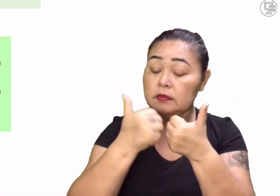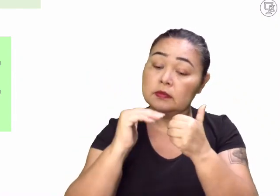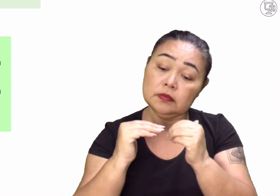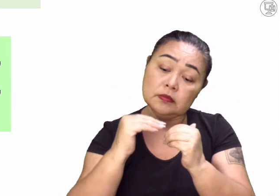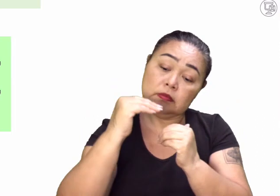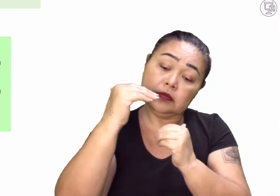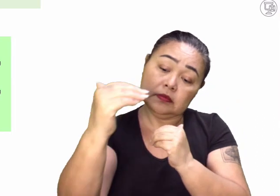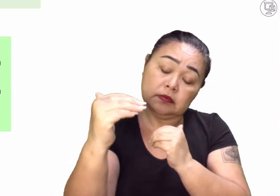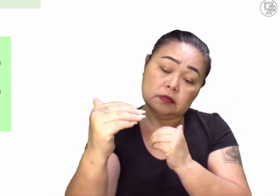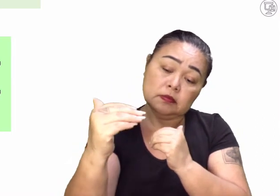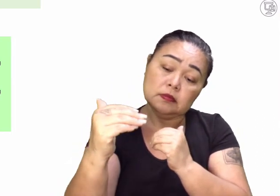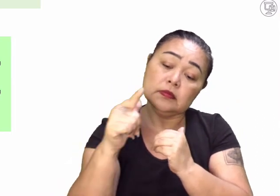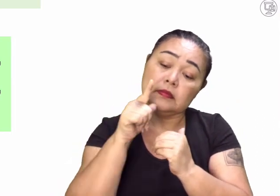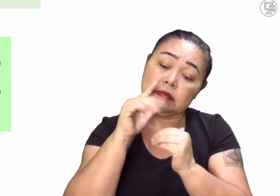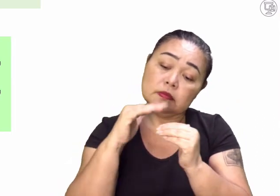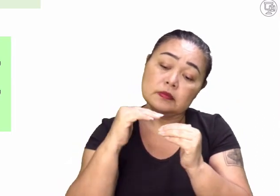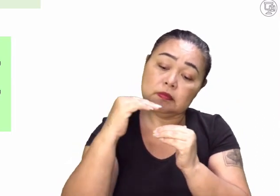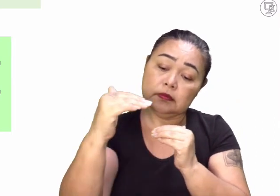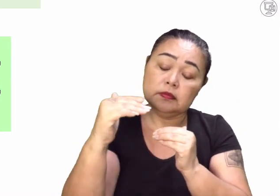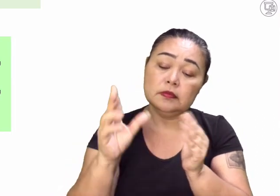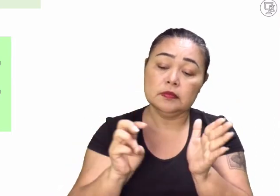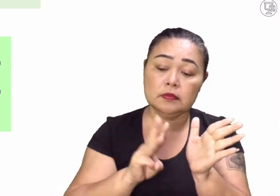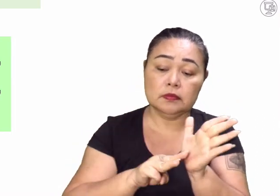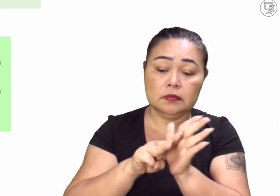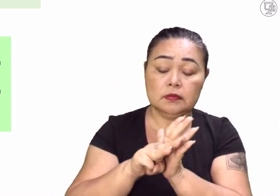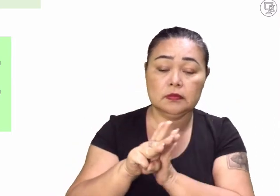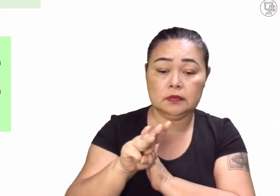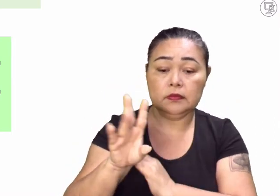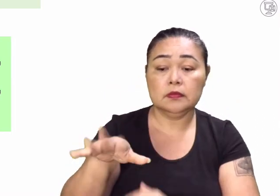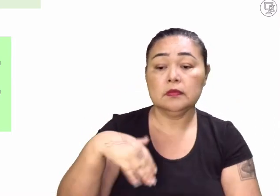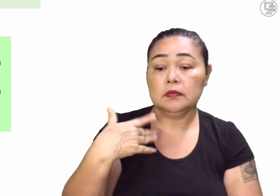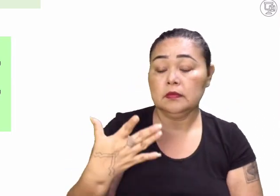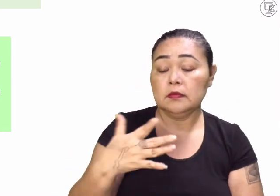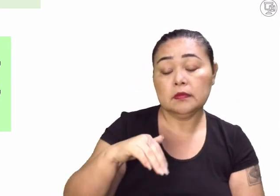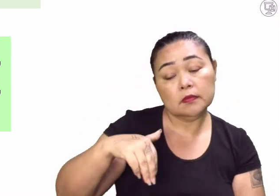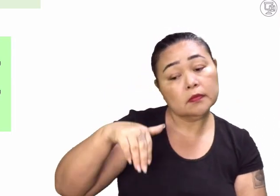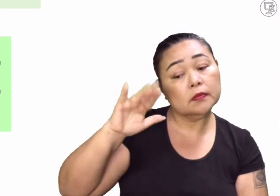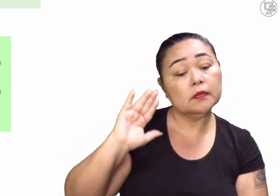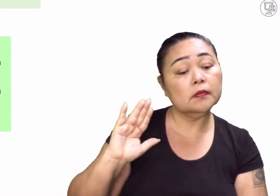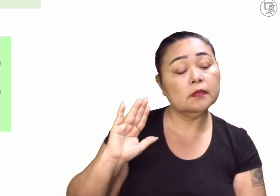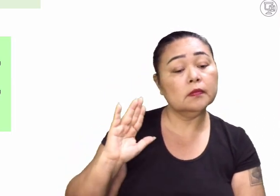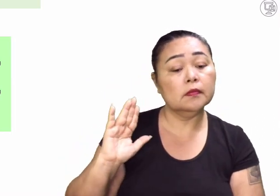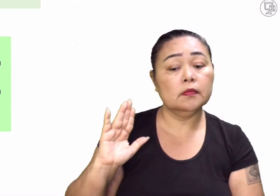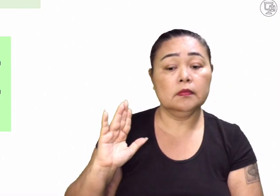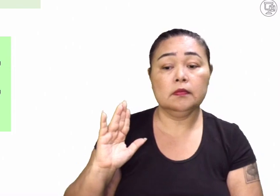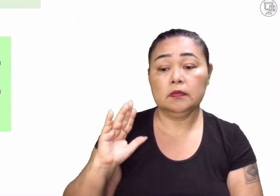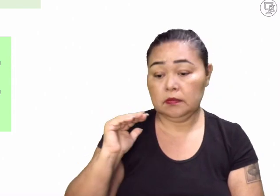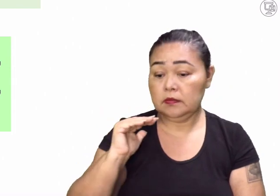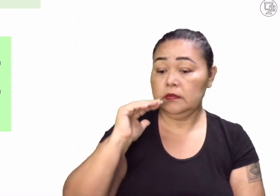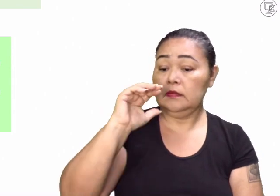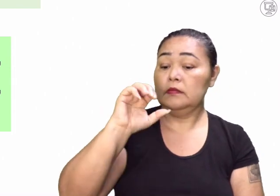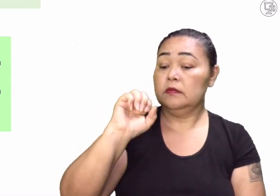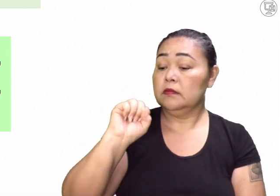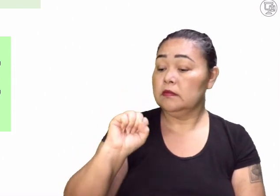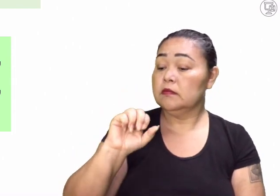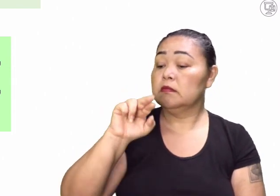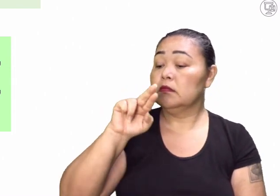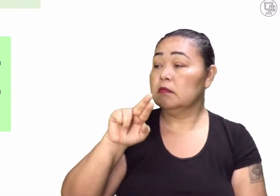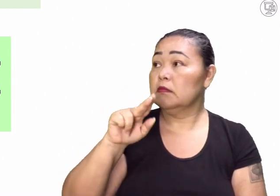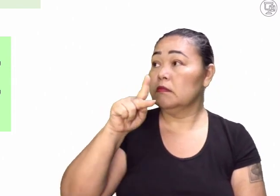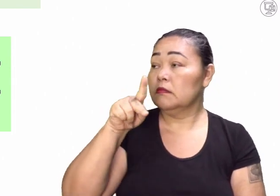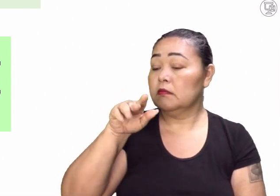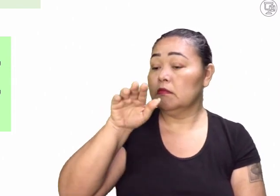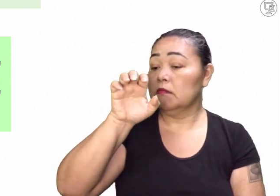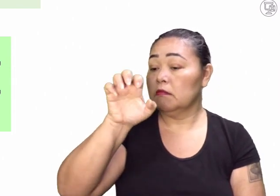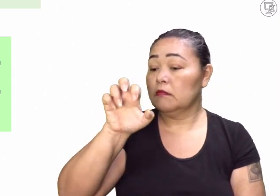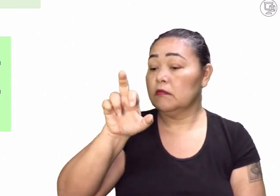alta do rio, né? Exatamente. Aí a gente está na parte mais aí, ó, vamos colocar superior, né? Lá no curso superior do Rio